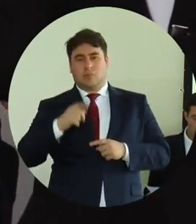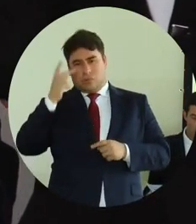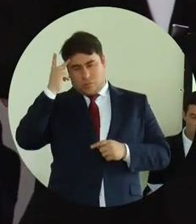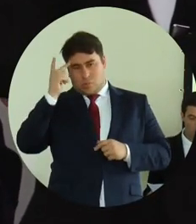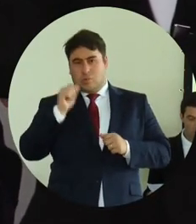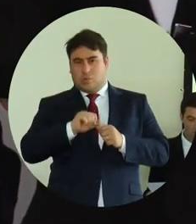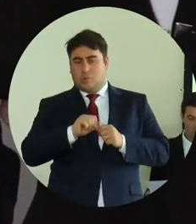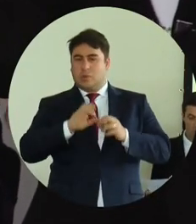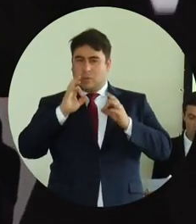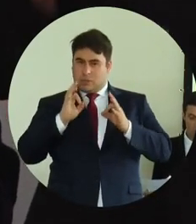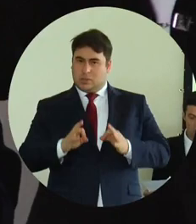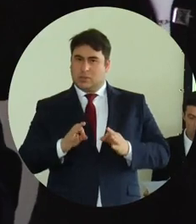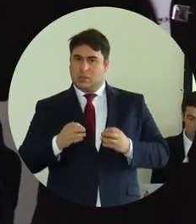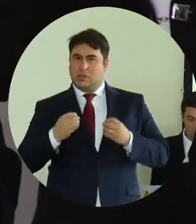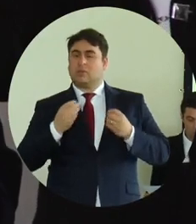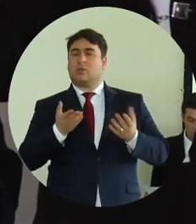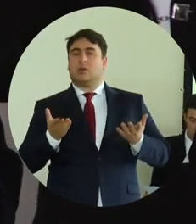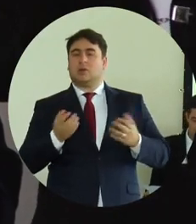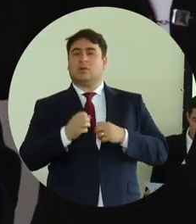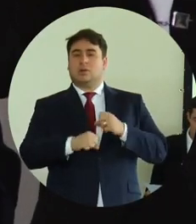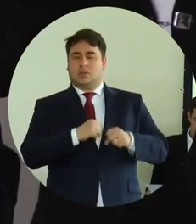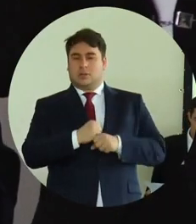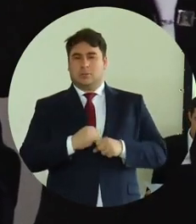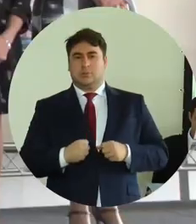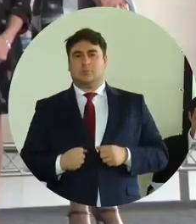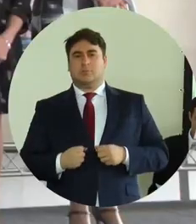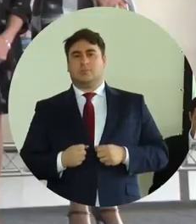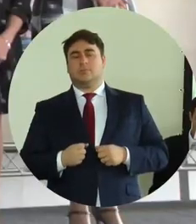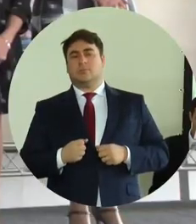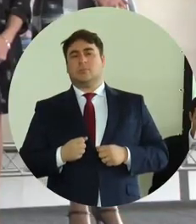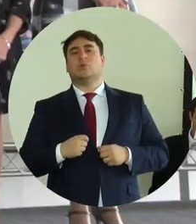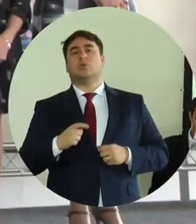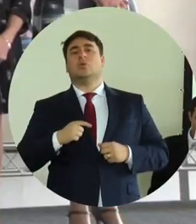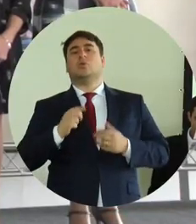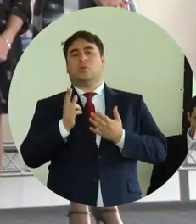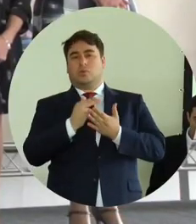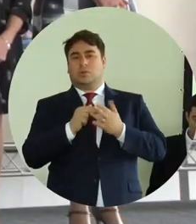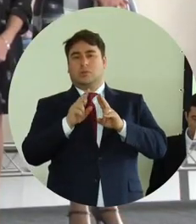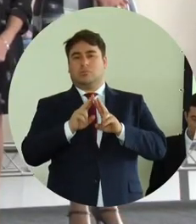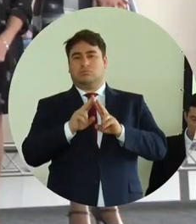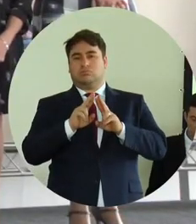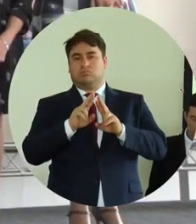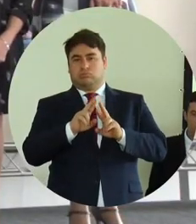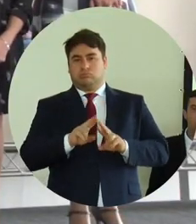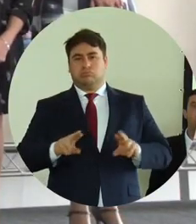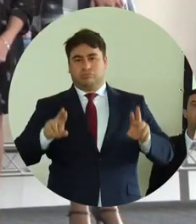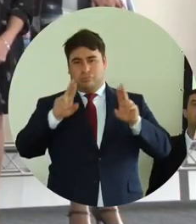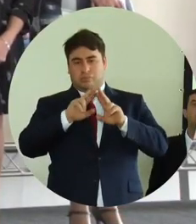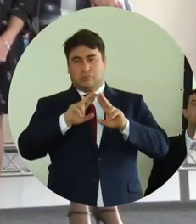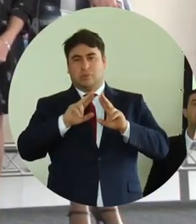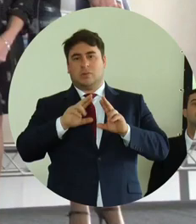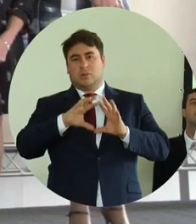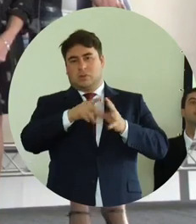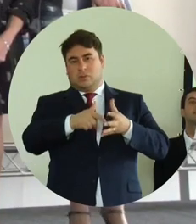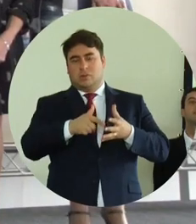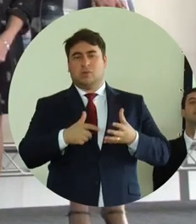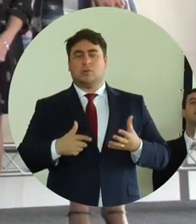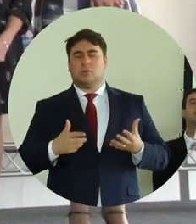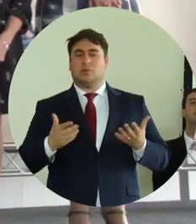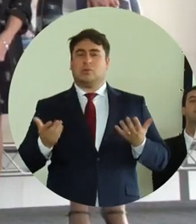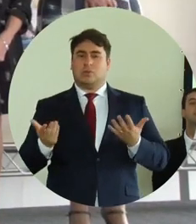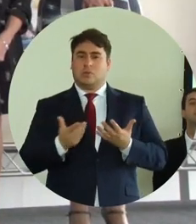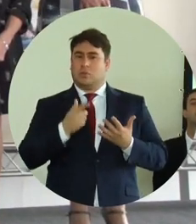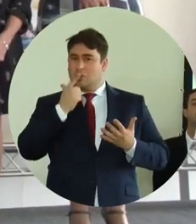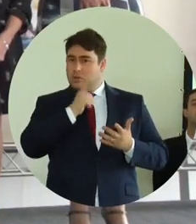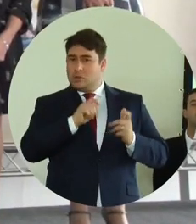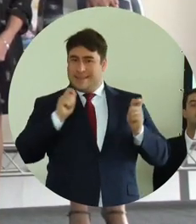pela primeira vez, a residência com desenho universal. Foi São Paulo que teve a iniciativa e a coragem